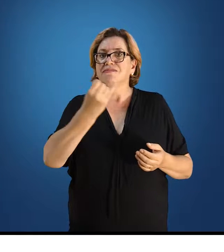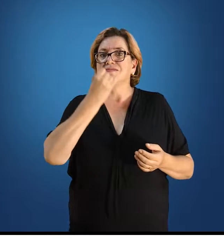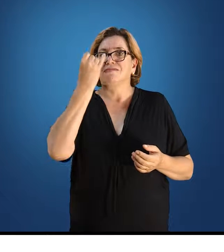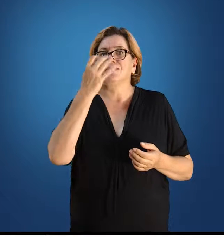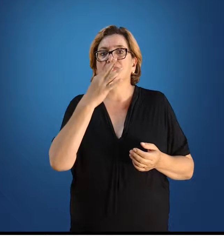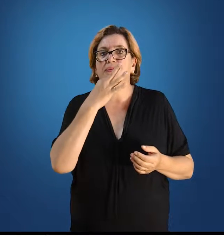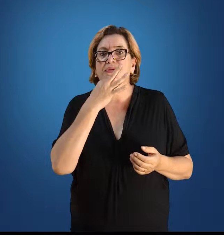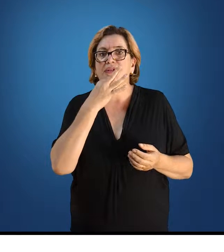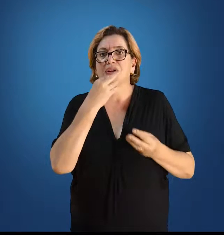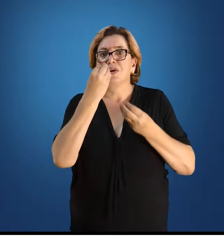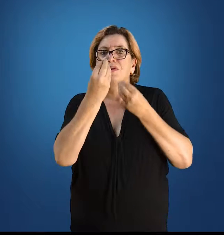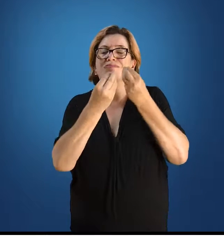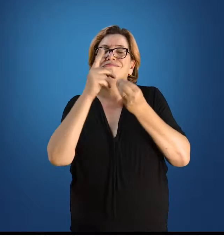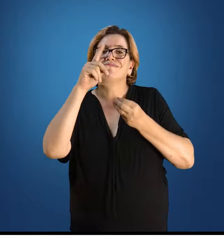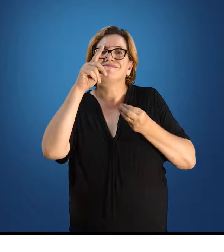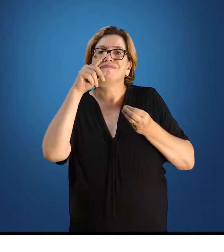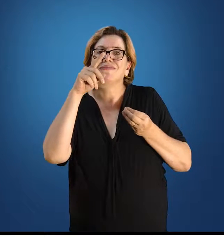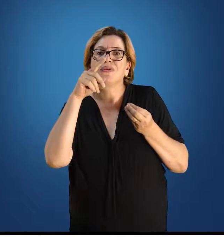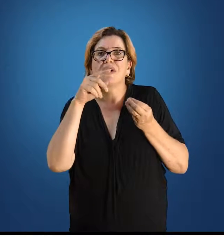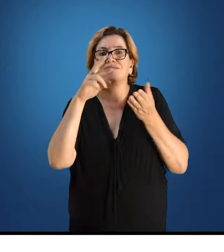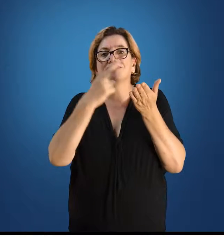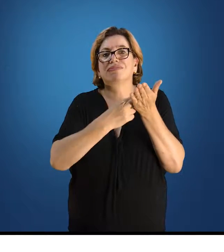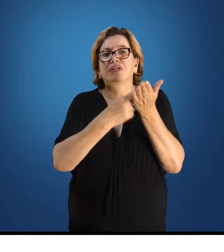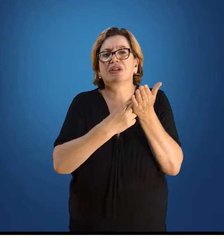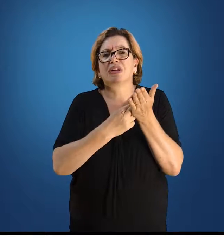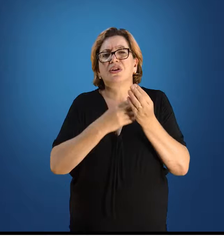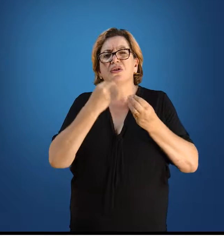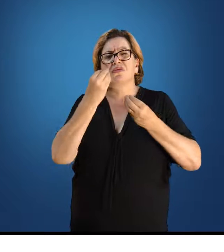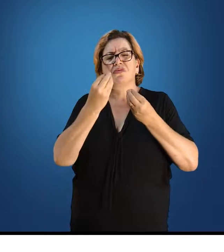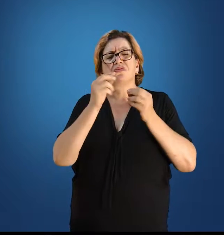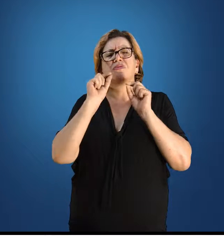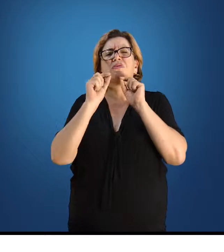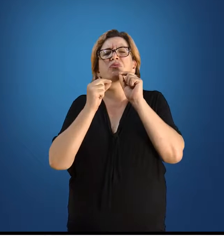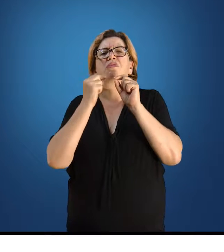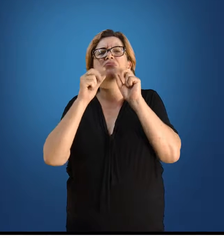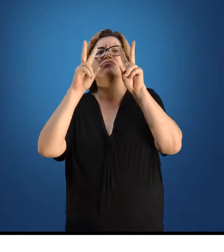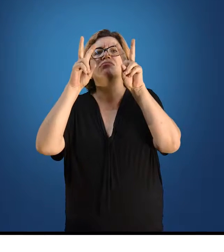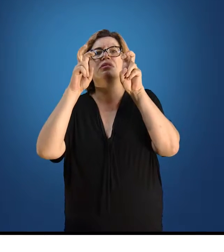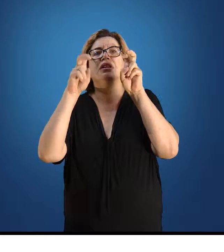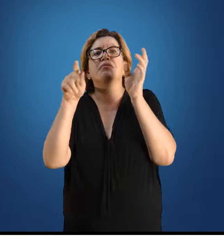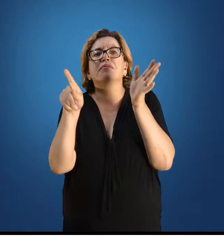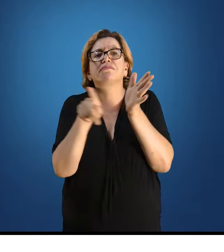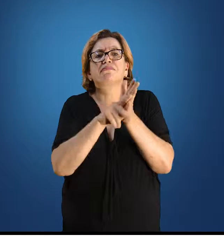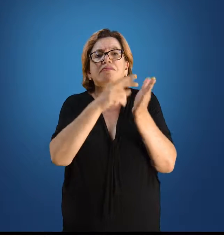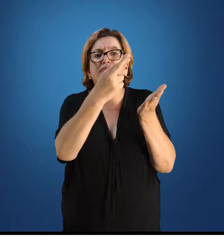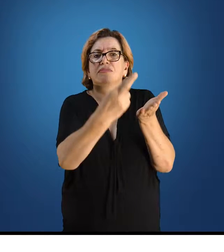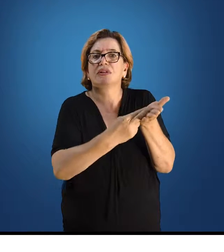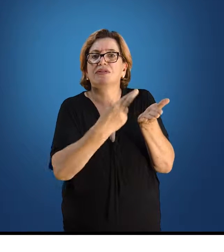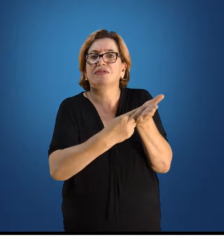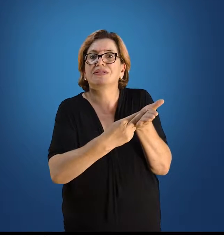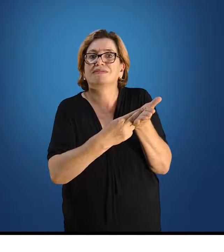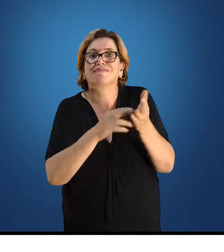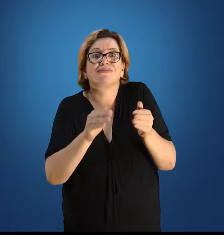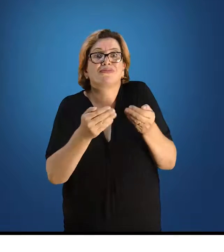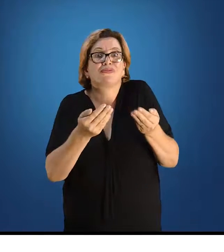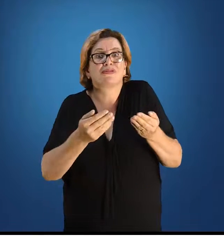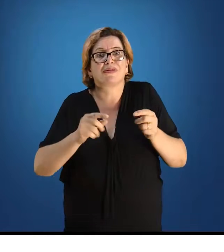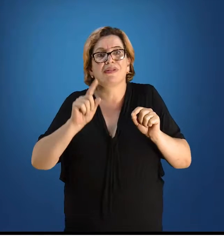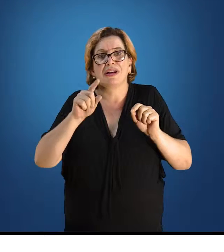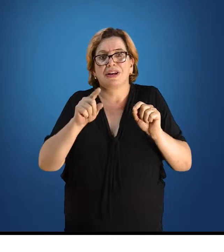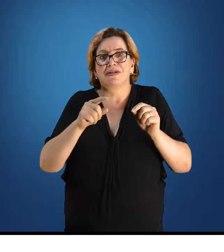conhecer o escopo da revista, ou seja, em que tipo de artigo, em que assuntos essa revista se dedica a publicar, porque as revistas são